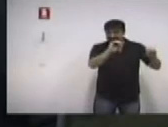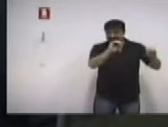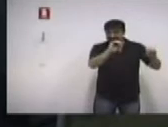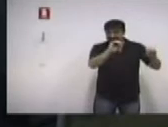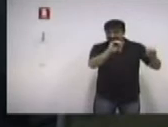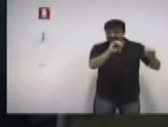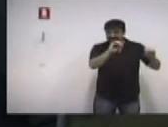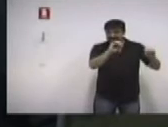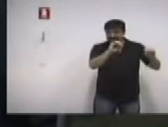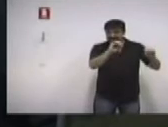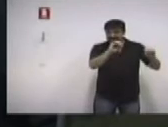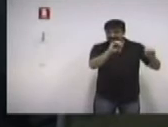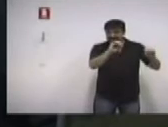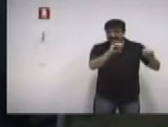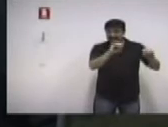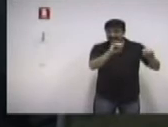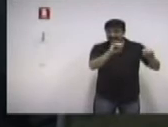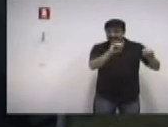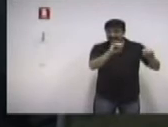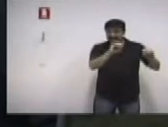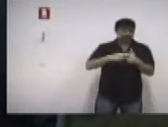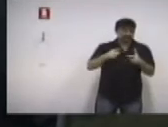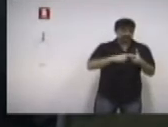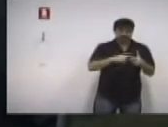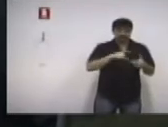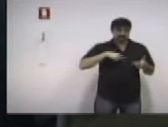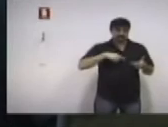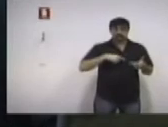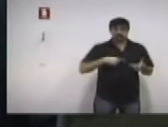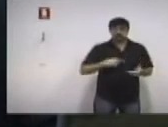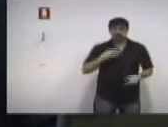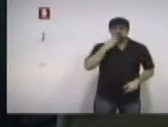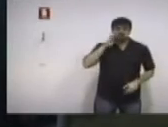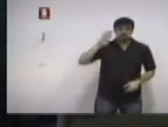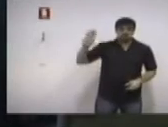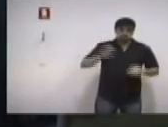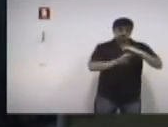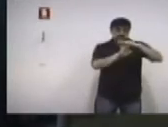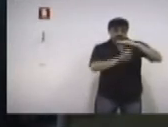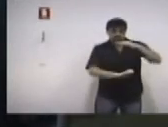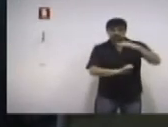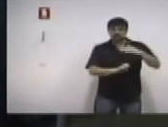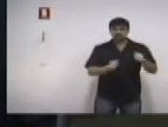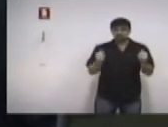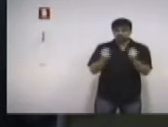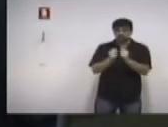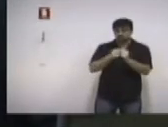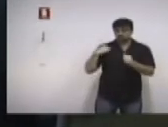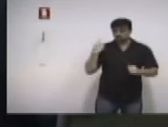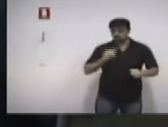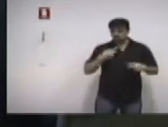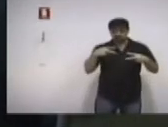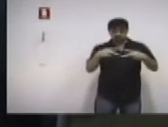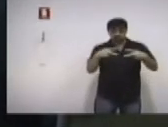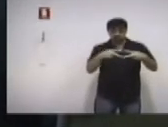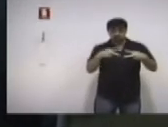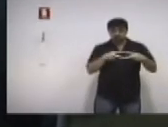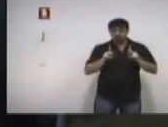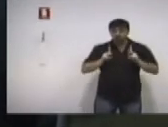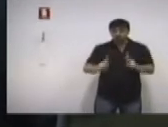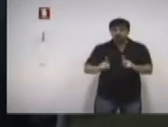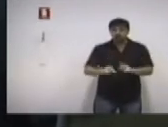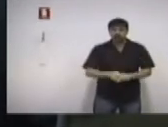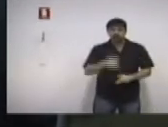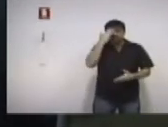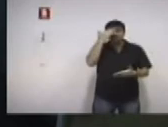das inúmeras e os inúmeros comprometimento com essas empresas essa empresa teve tanto conosco quanto com a nossa população